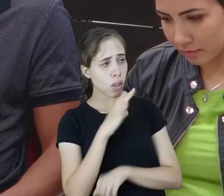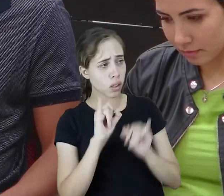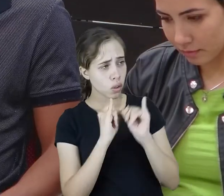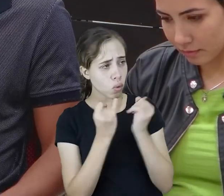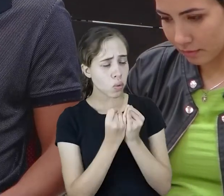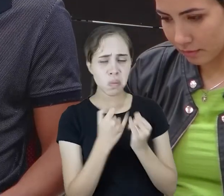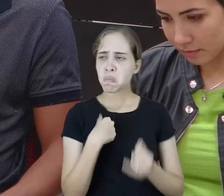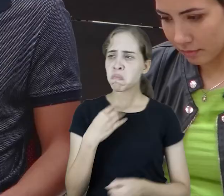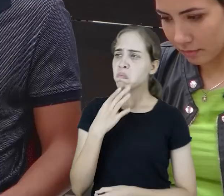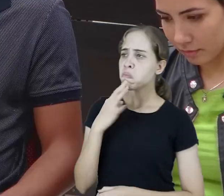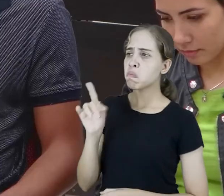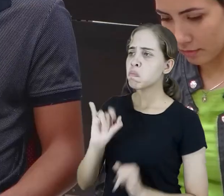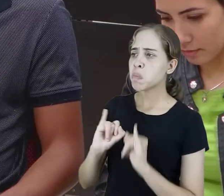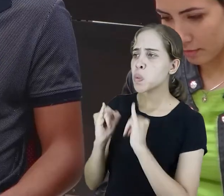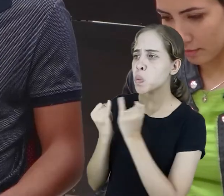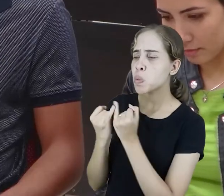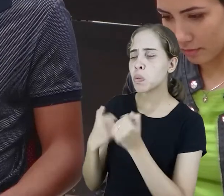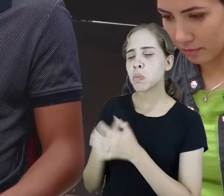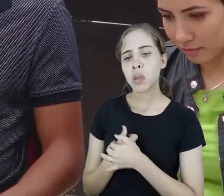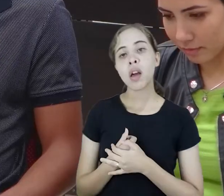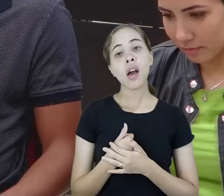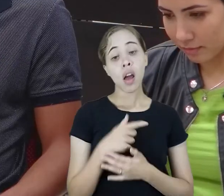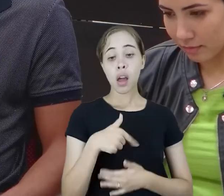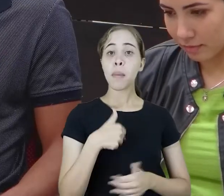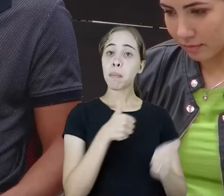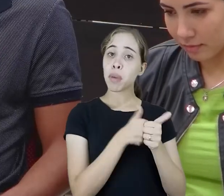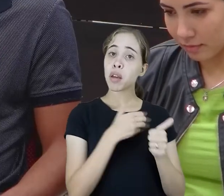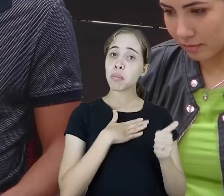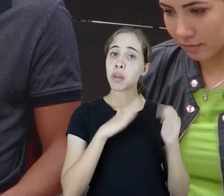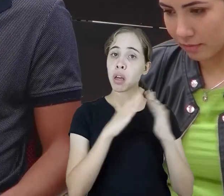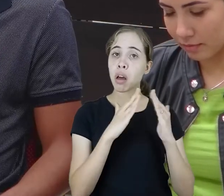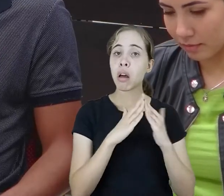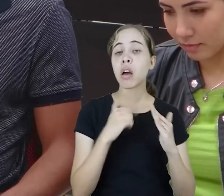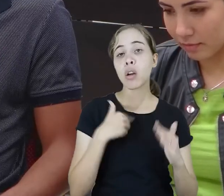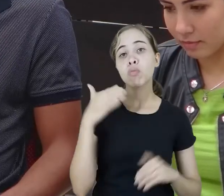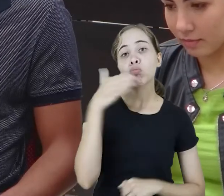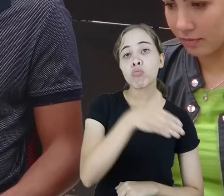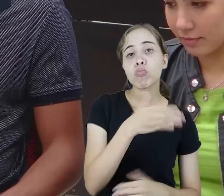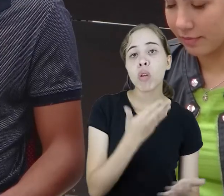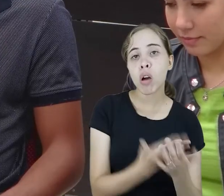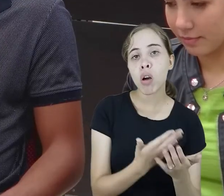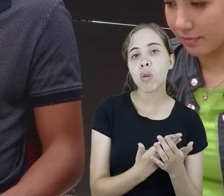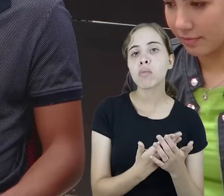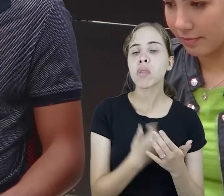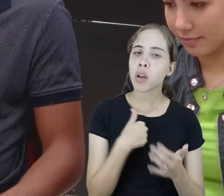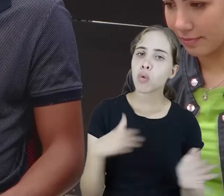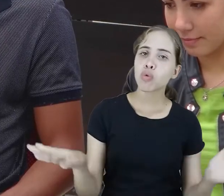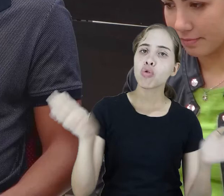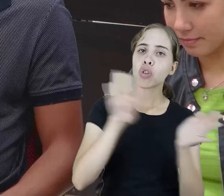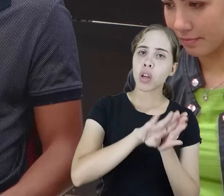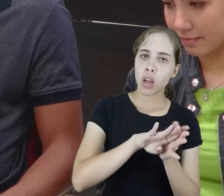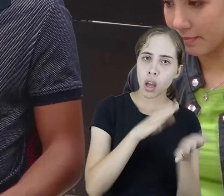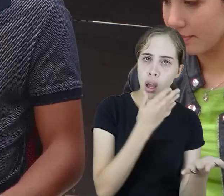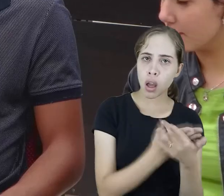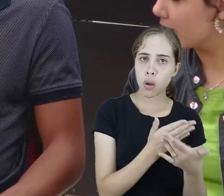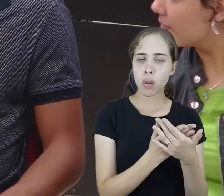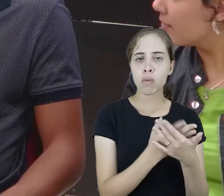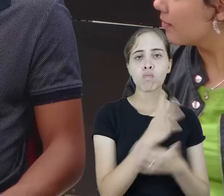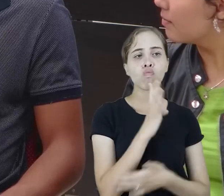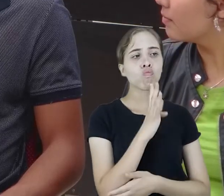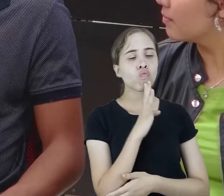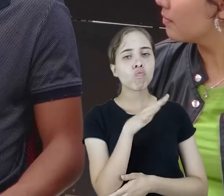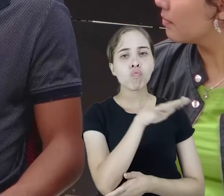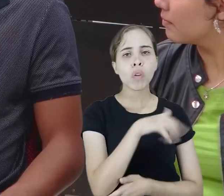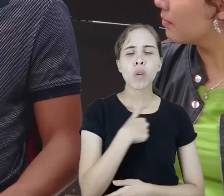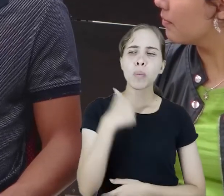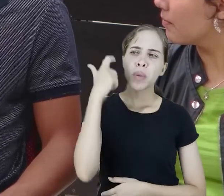Eu falei, não conheço ainda. Inclusive é perto da minha casa. Daí eu peguei e fui numa aula para conhecer. Aí quando eu cheguei lá, tipo, eu pensava